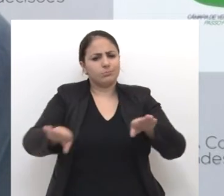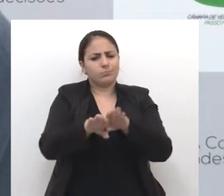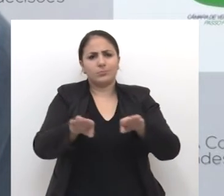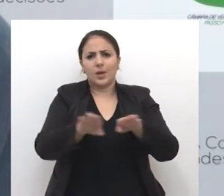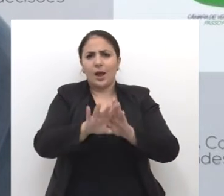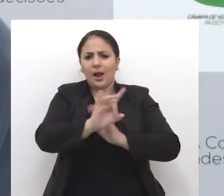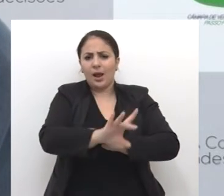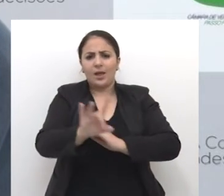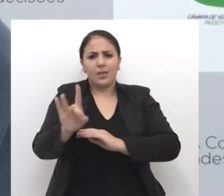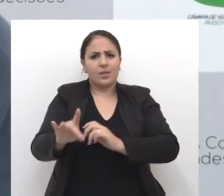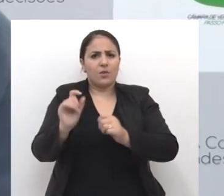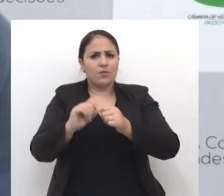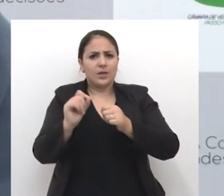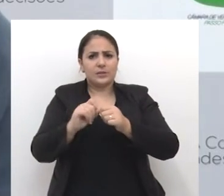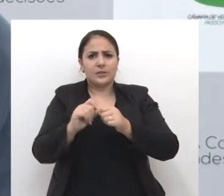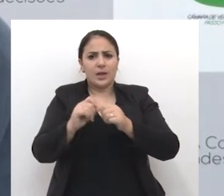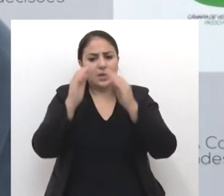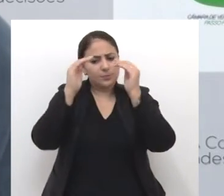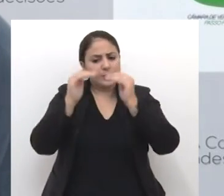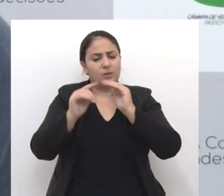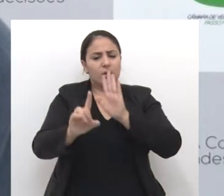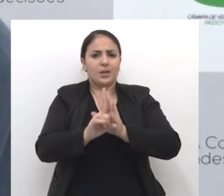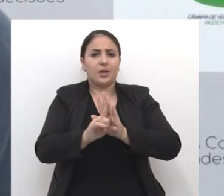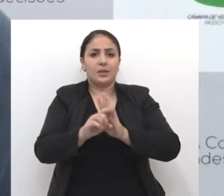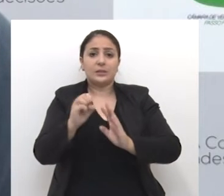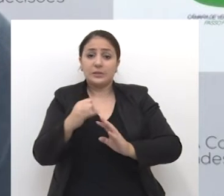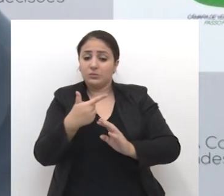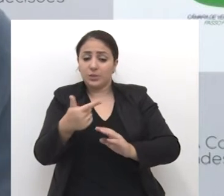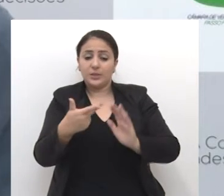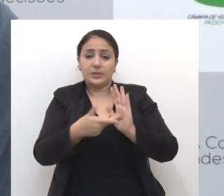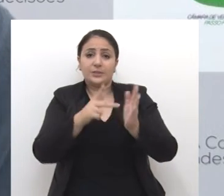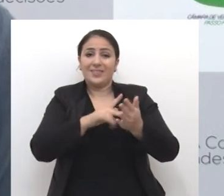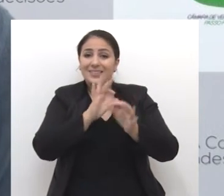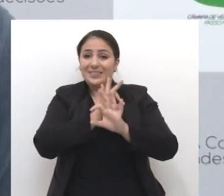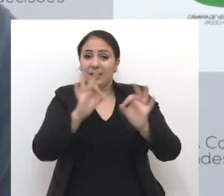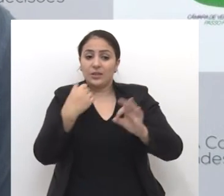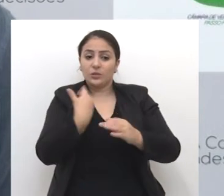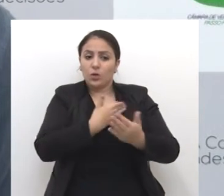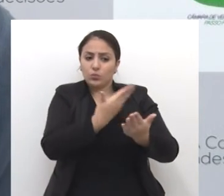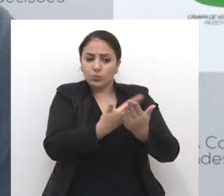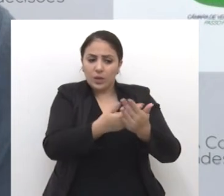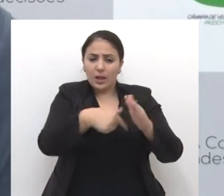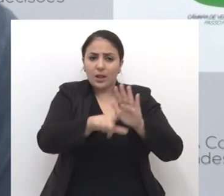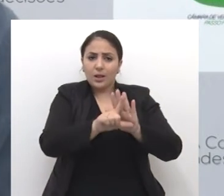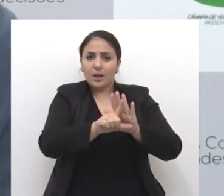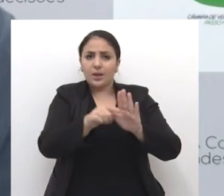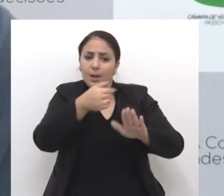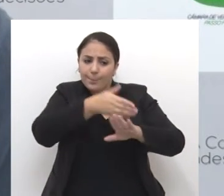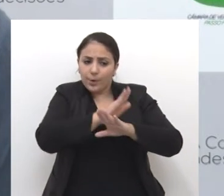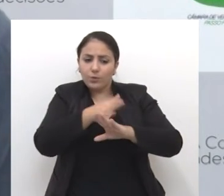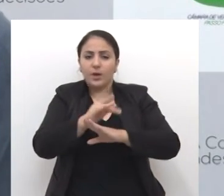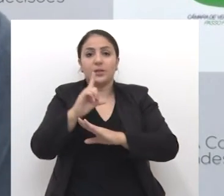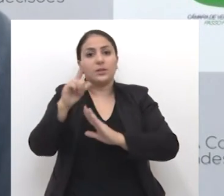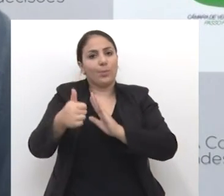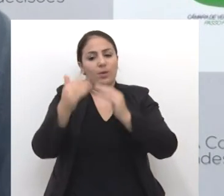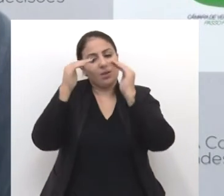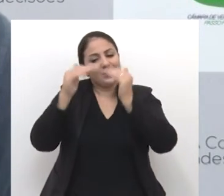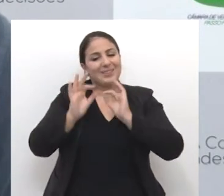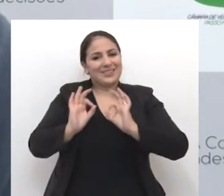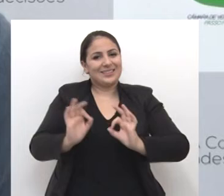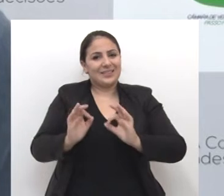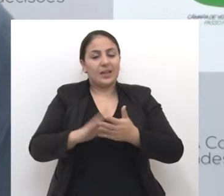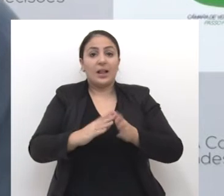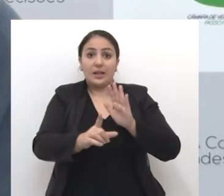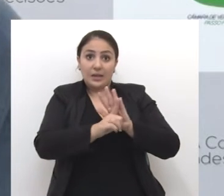e que cada um possa cumprir a lei que está em vigor no município, porque senão não tem sentido nós estudar uma lei, aprovar uma lei aqui na Câmara para depois não